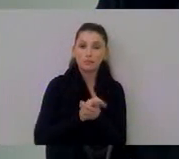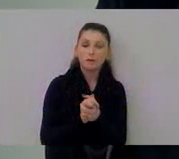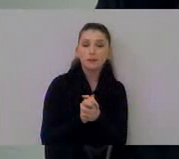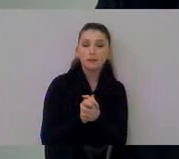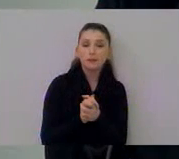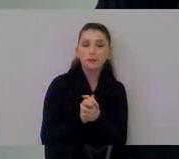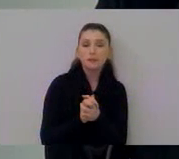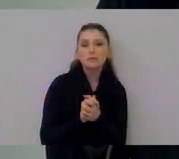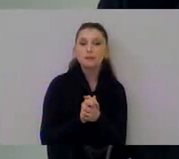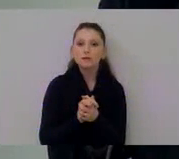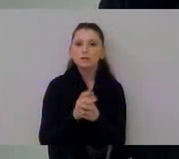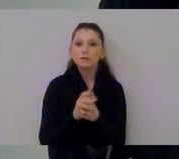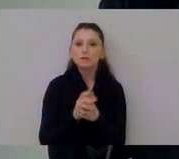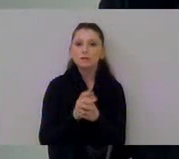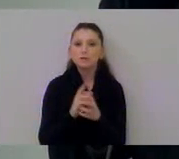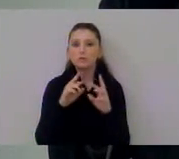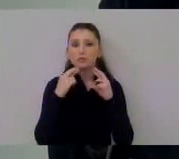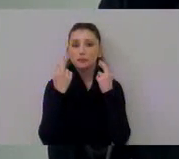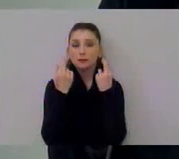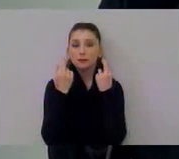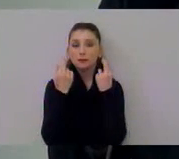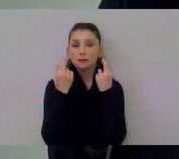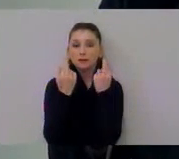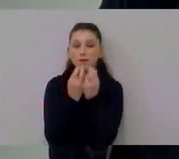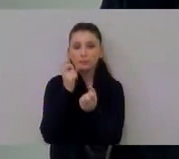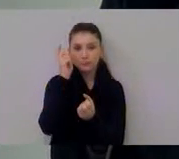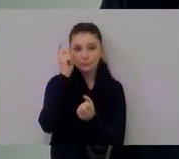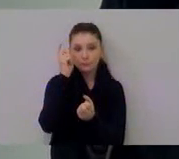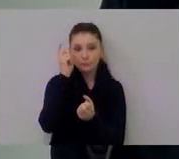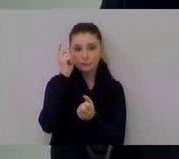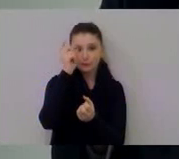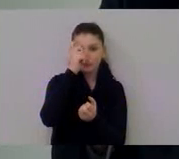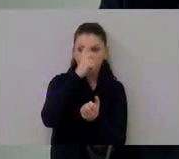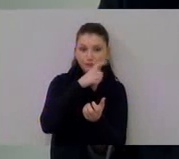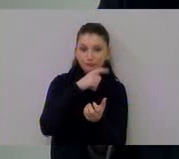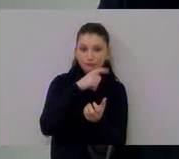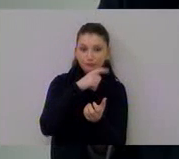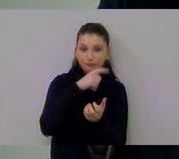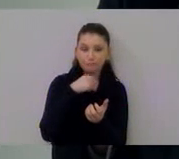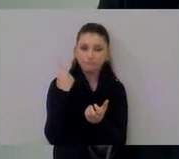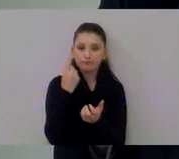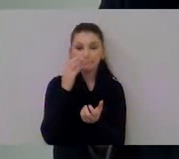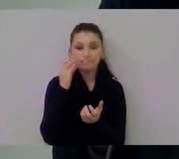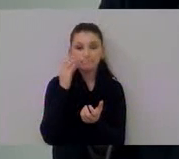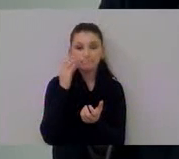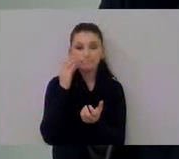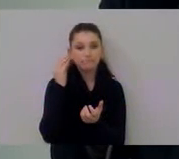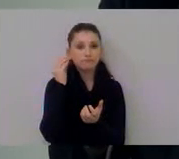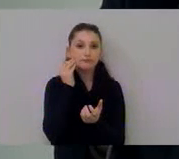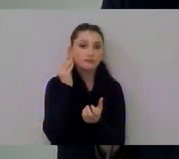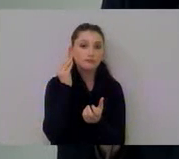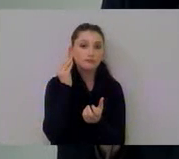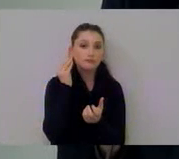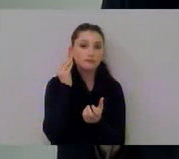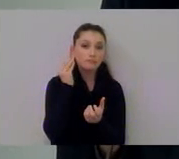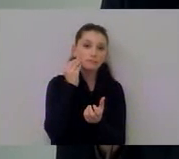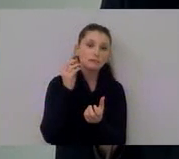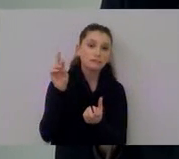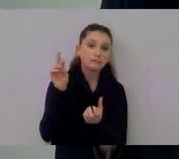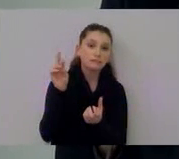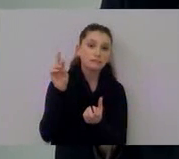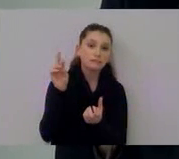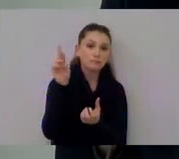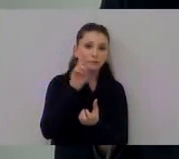e tentamos de outras formas tentar resolver o problema, não